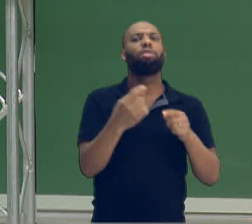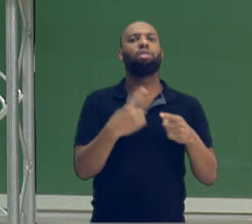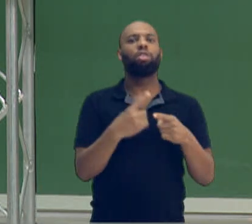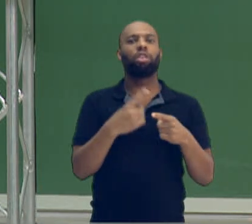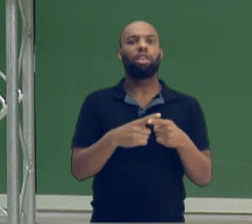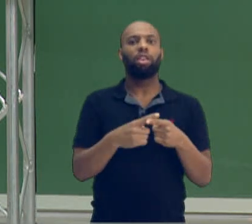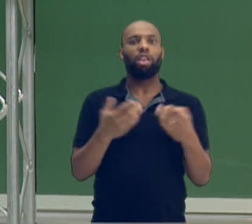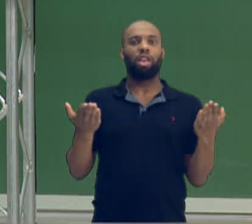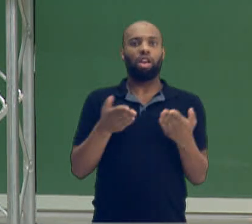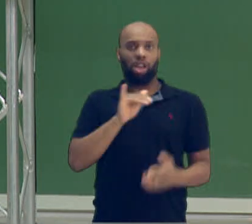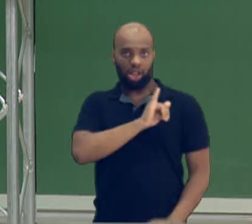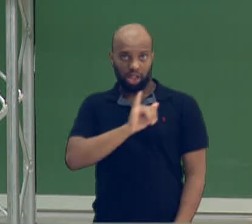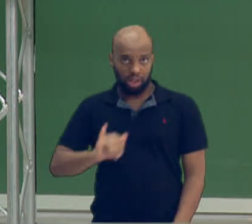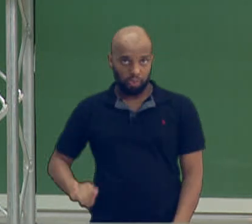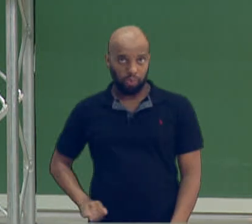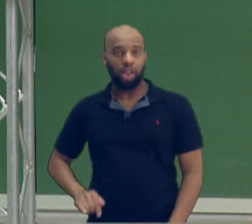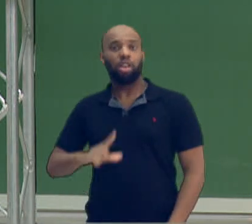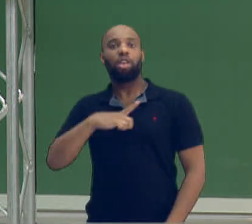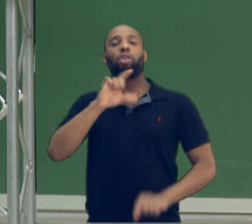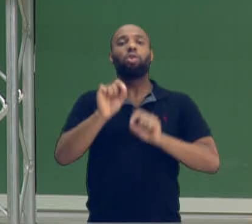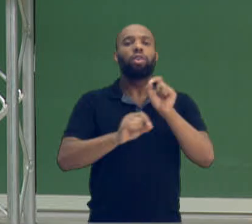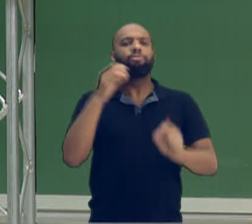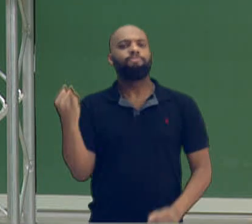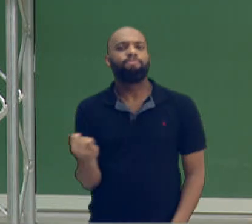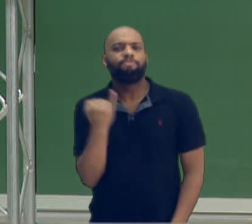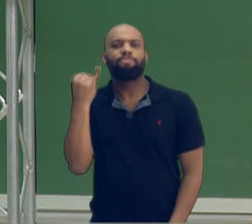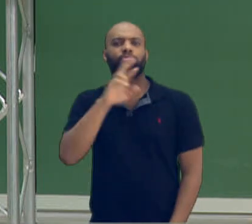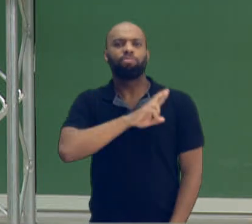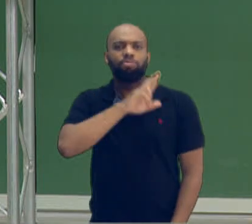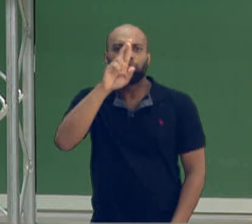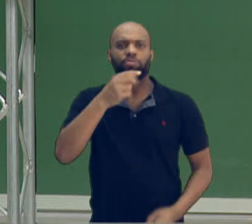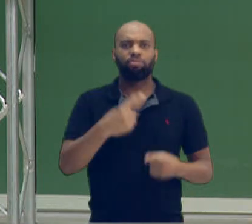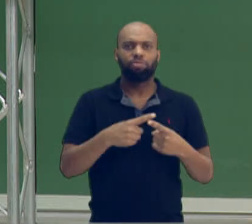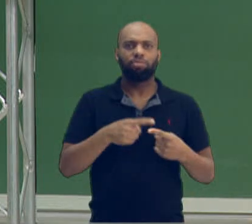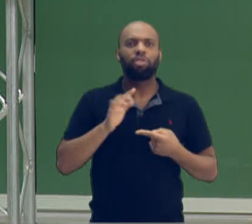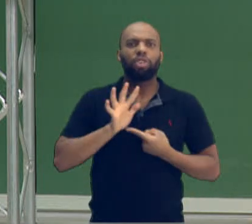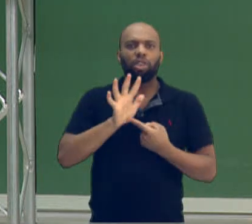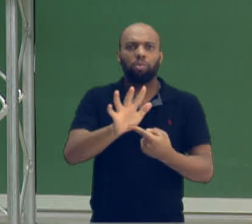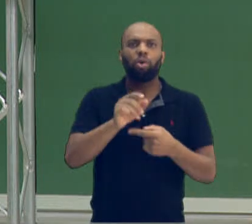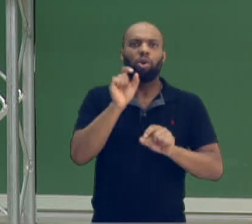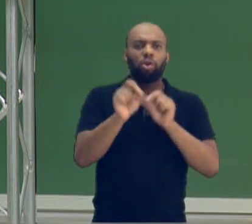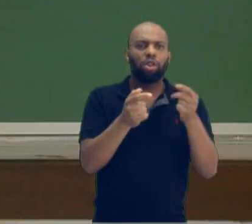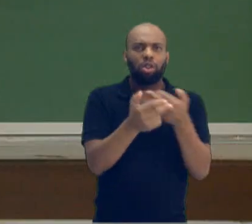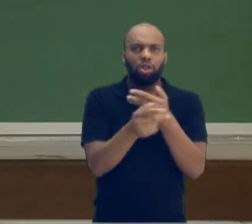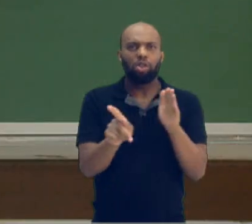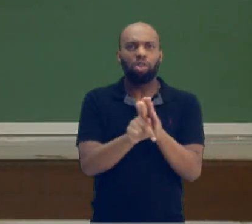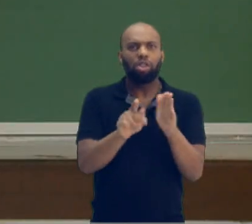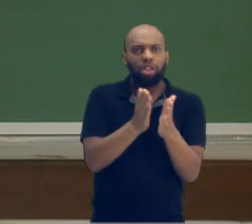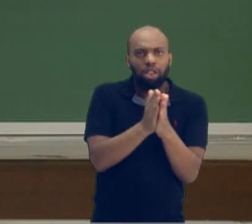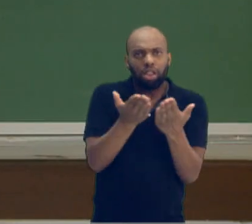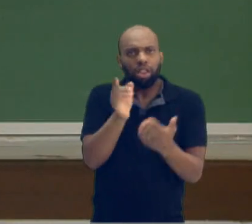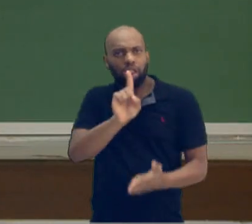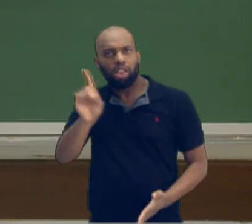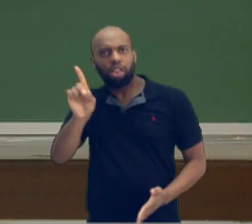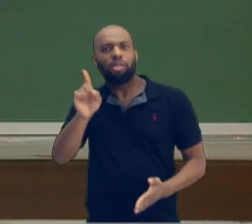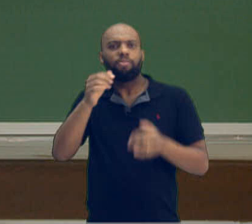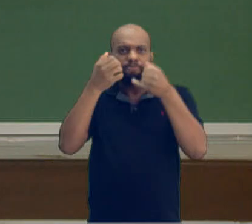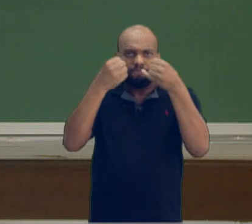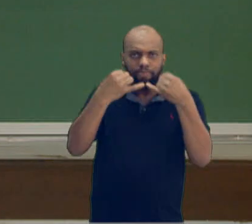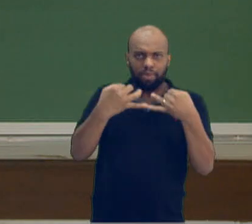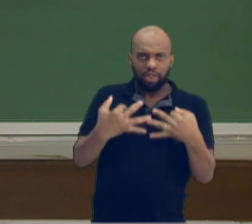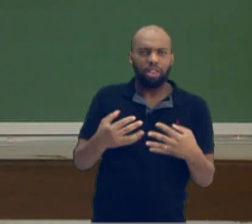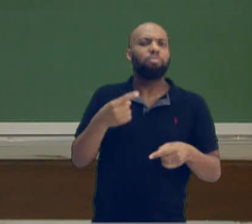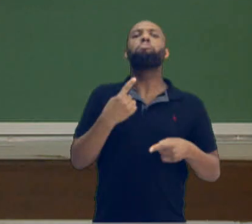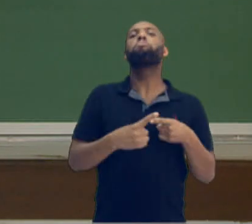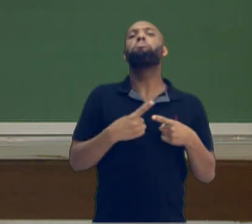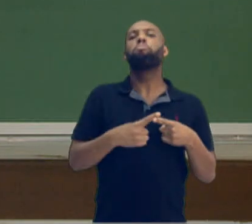Império Bizantino a importância da religião, né? Eles vão retratar as passagens da Bíblia, né, para contar. Por quê? Porque muitos